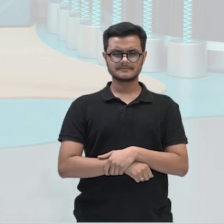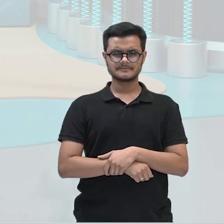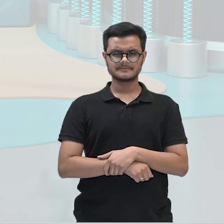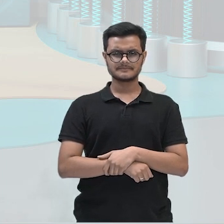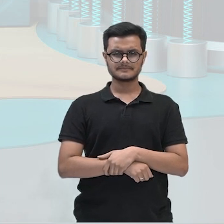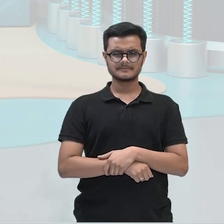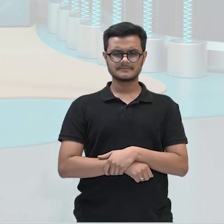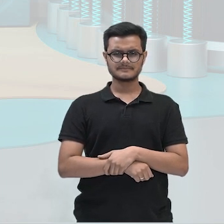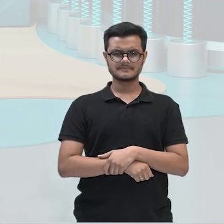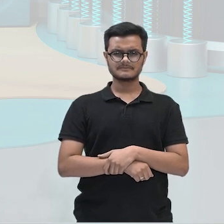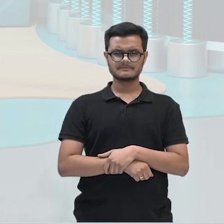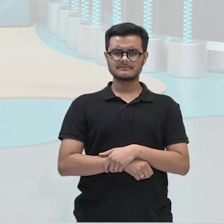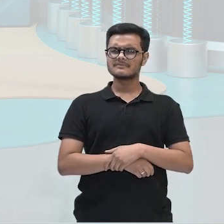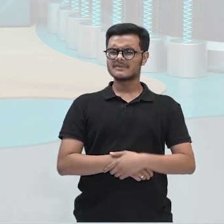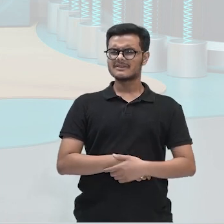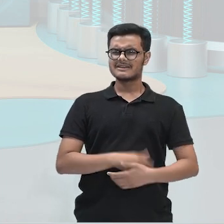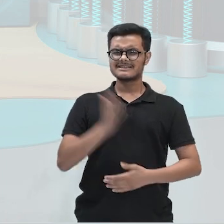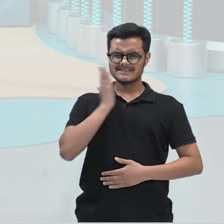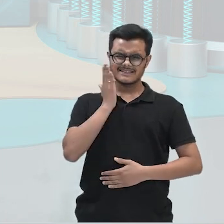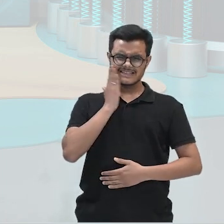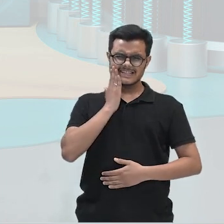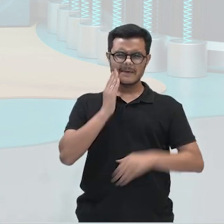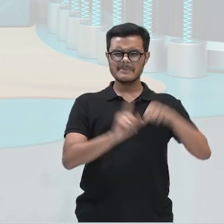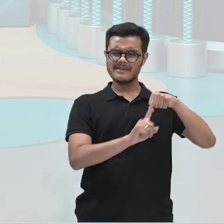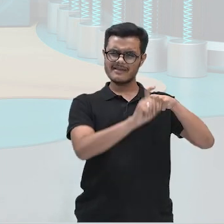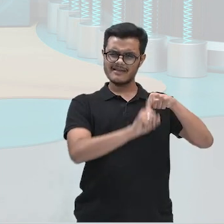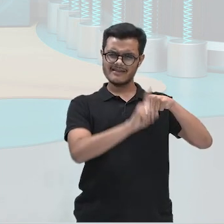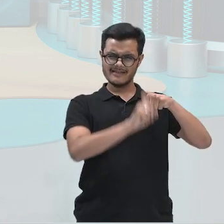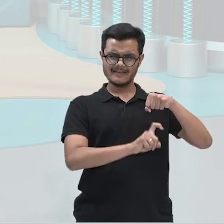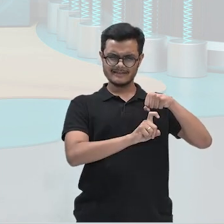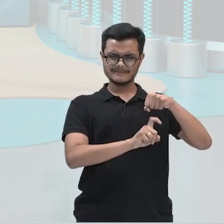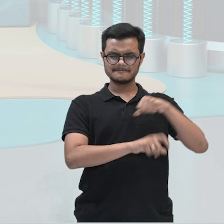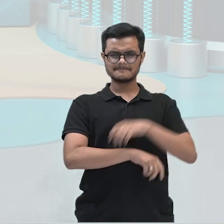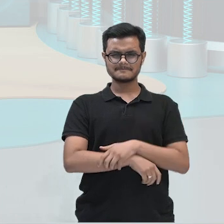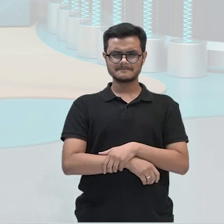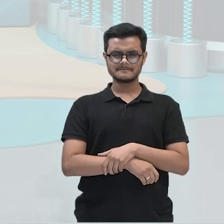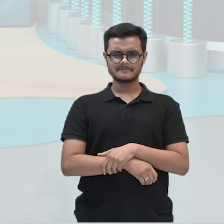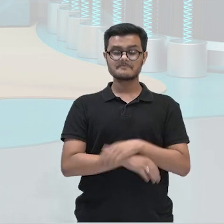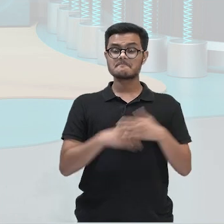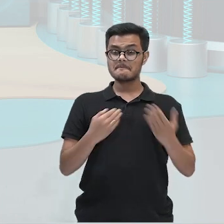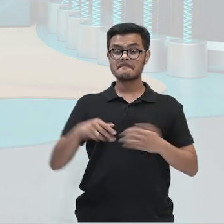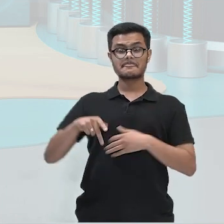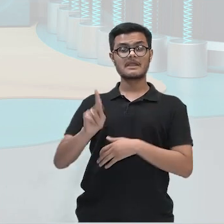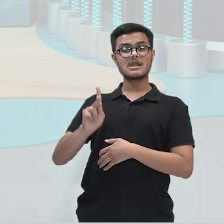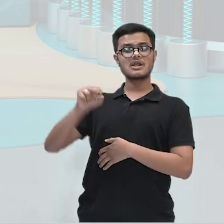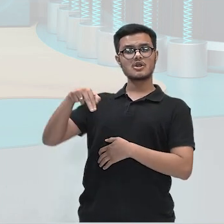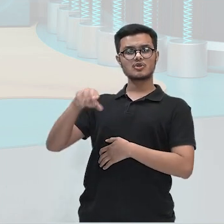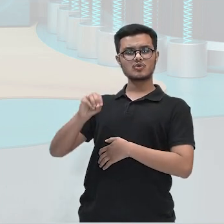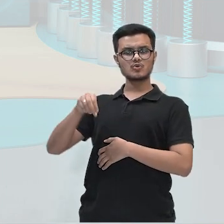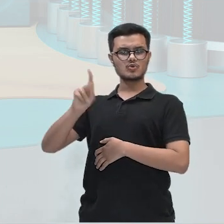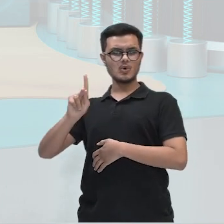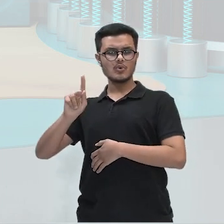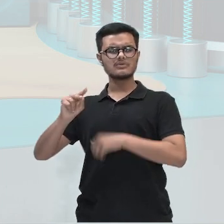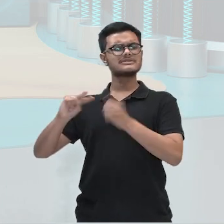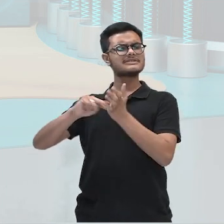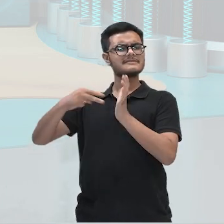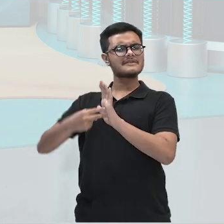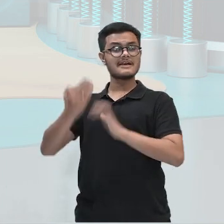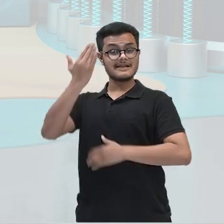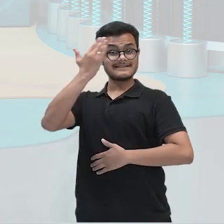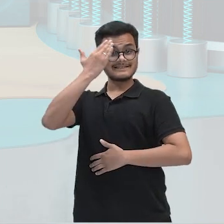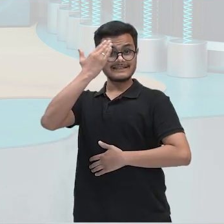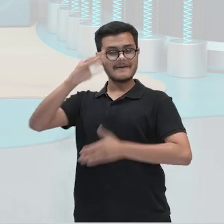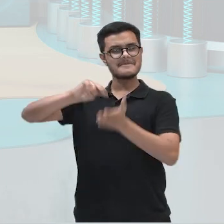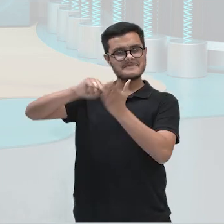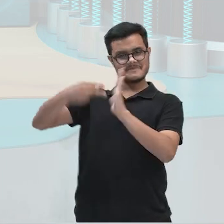emojis? Você conhece, que é o verbo conhecer, saber, know. Você sabe ou você conhece emojis? Você sabe o que